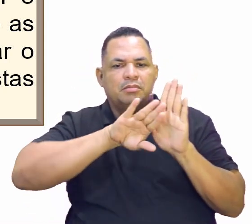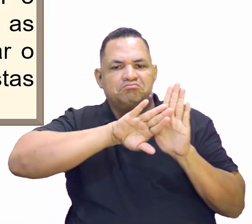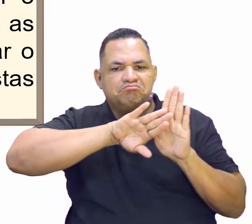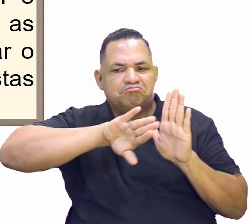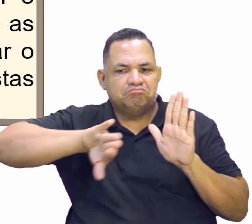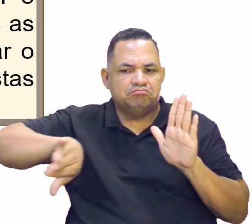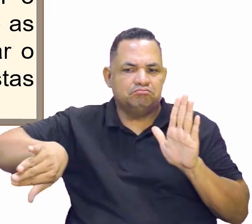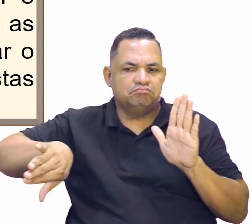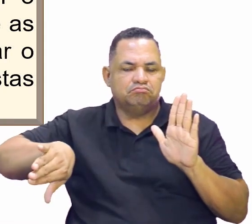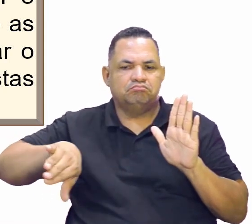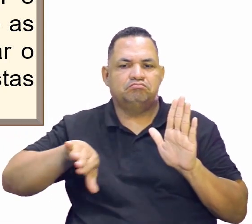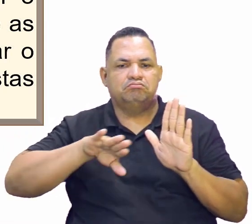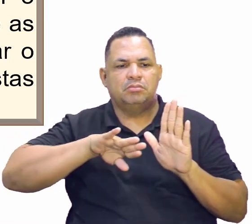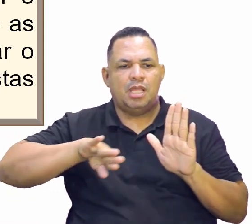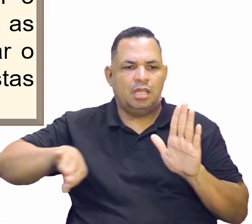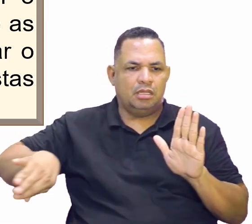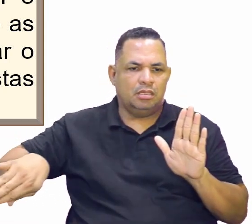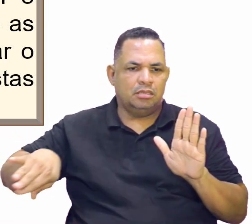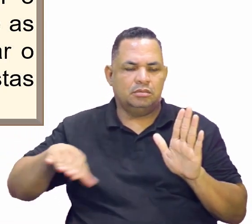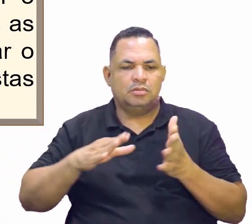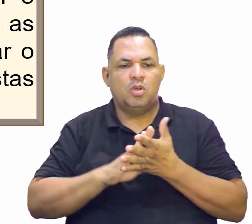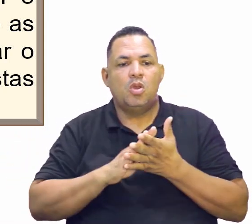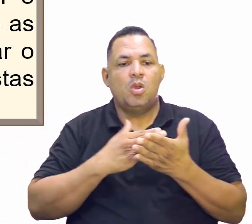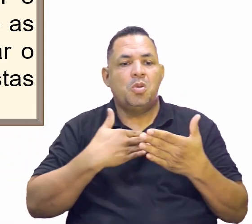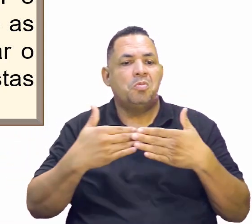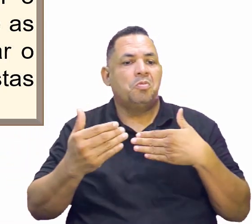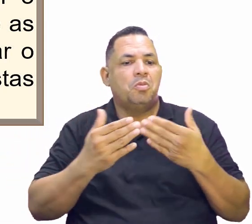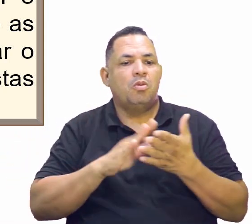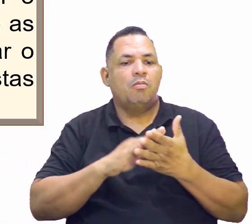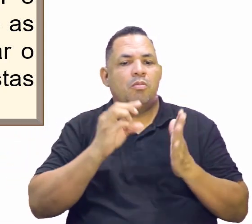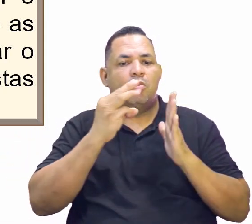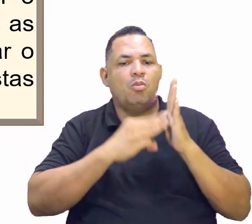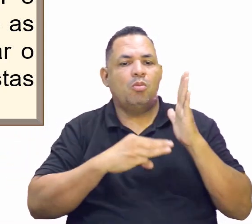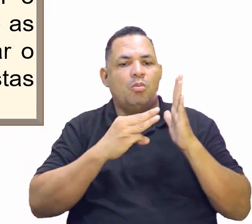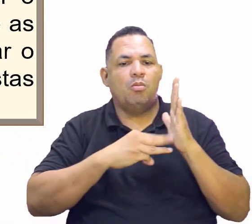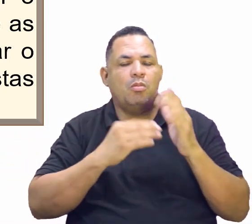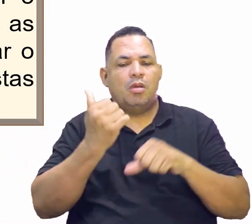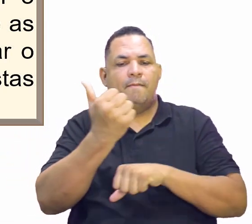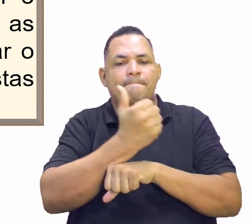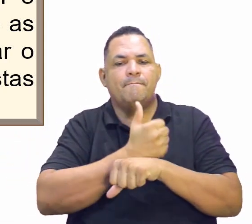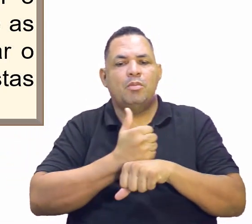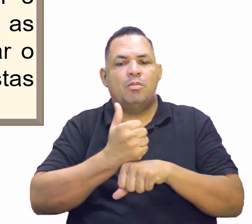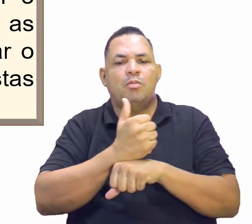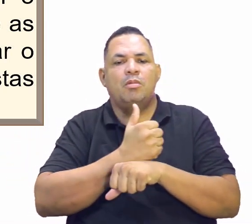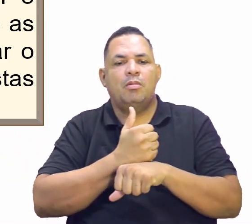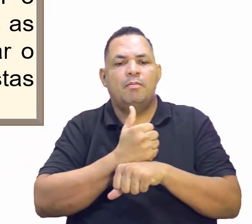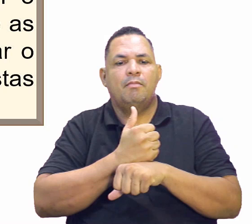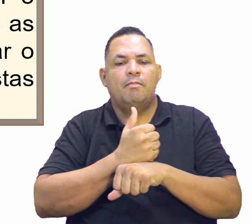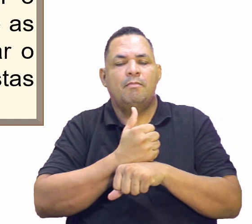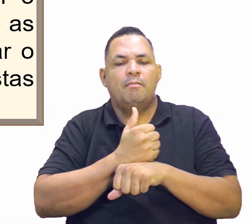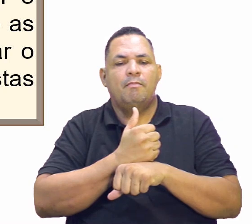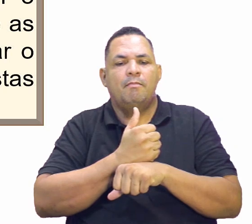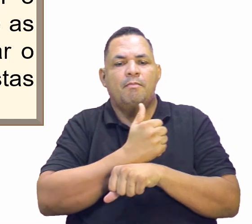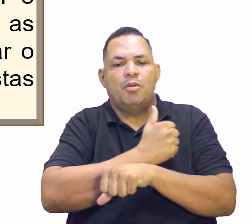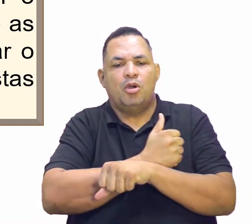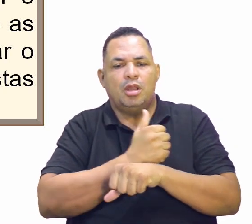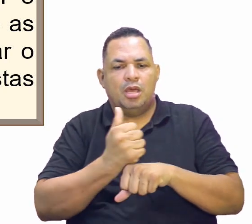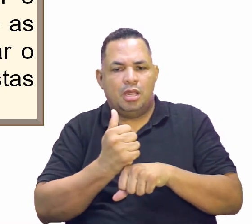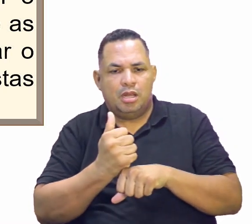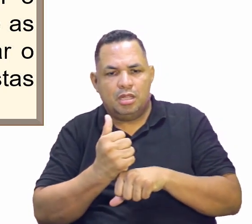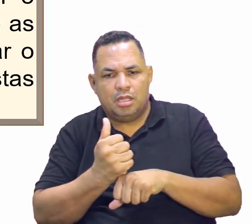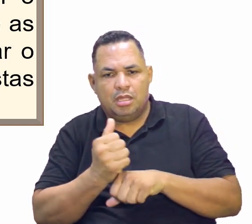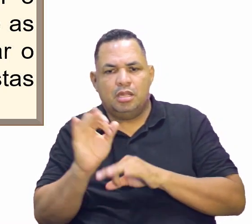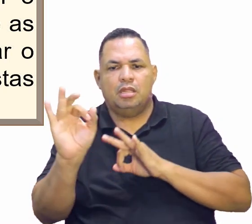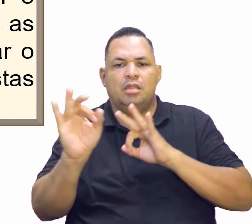e qualquer modelo de moralismo e ruptura com o passado, exaltando a